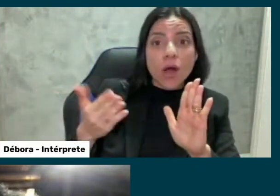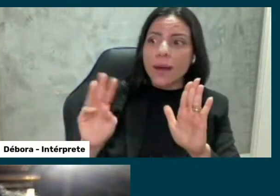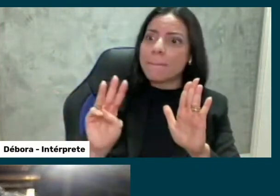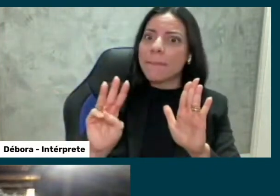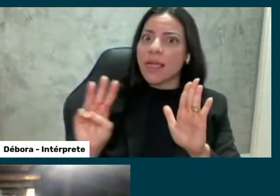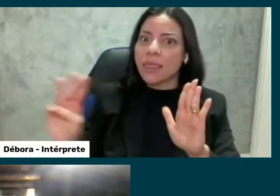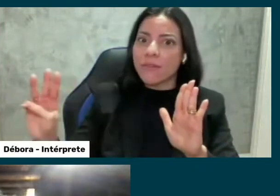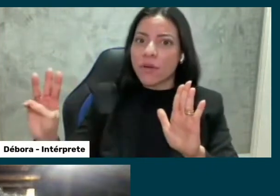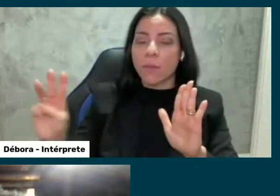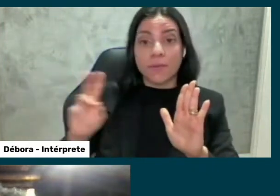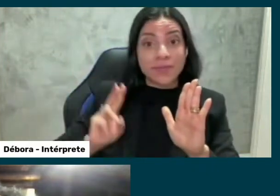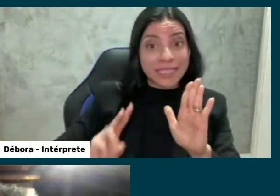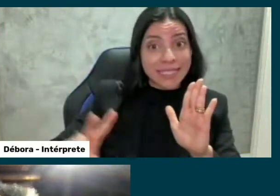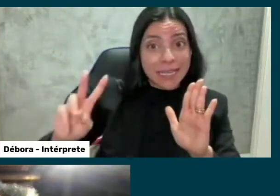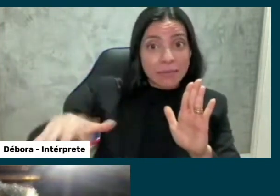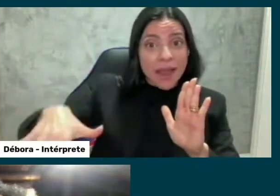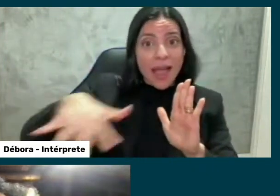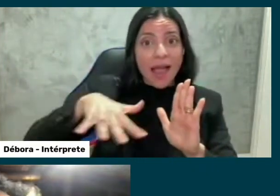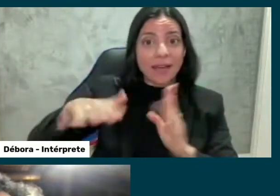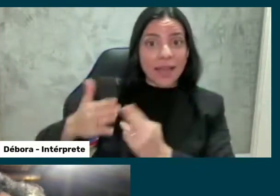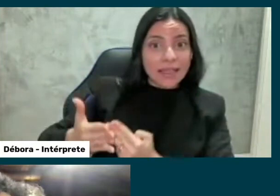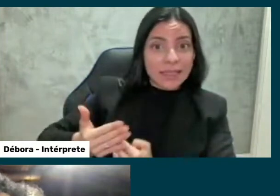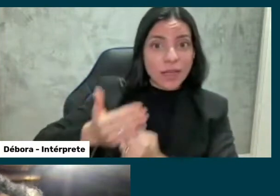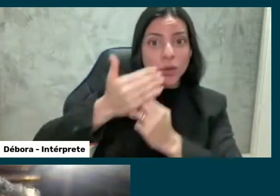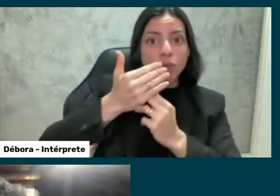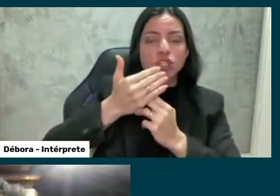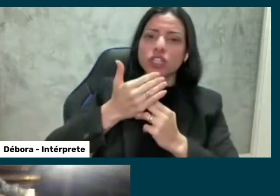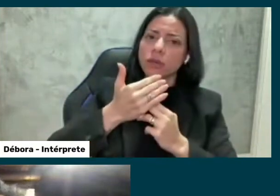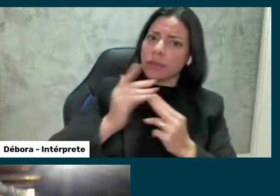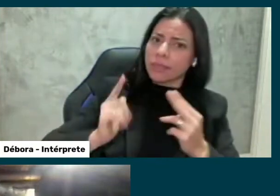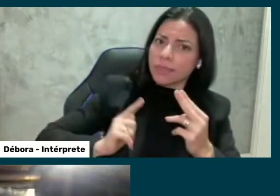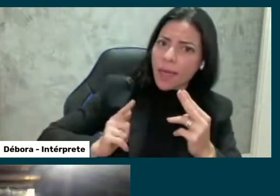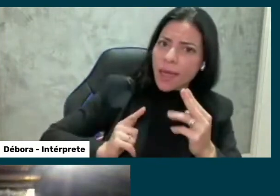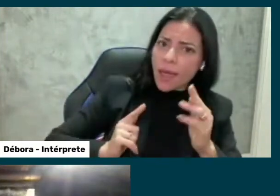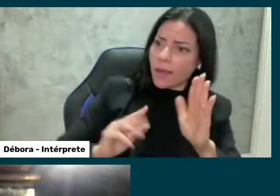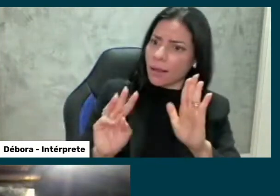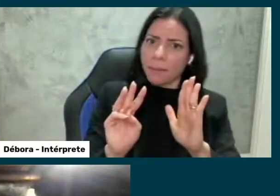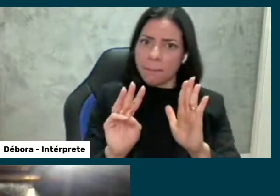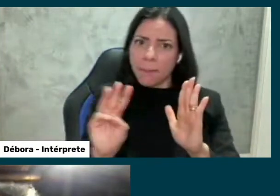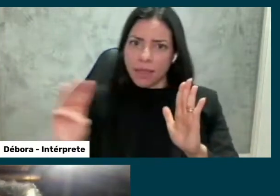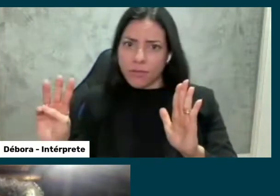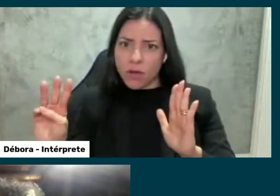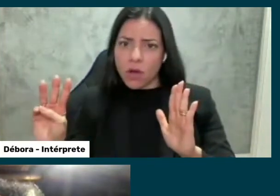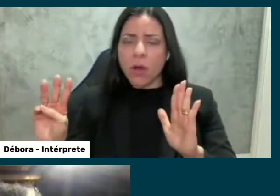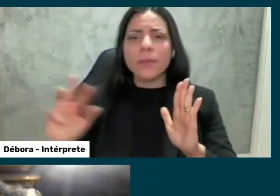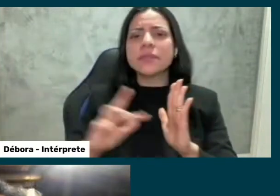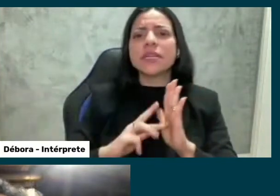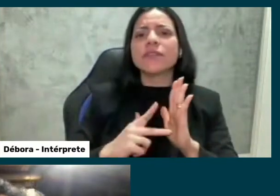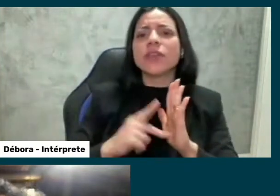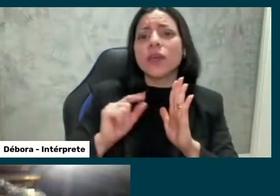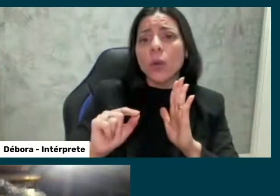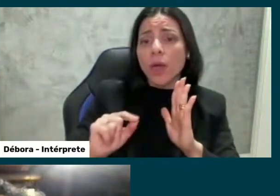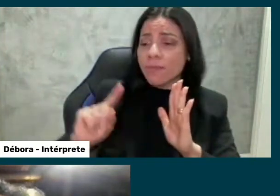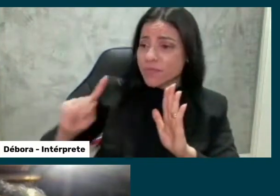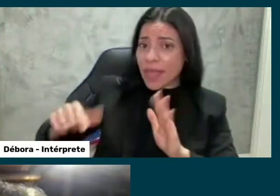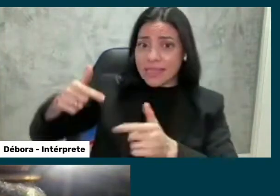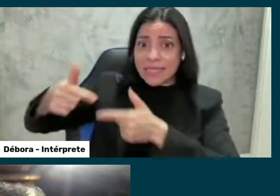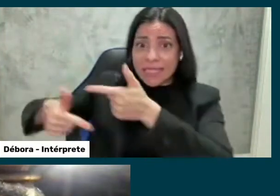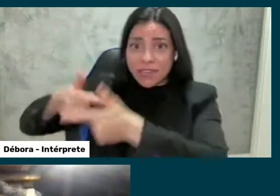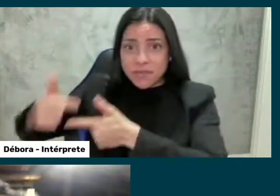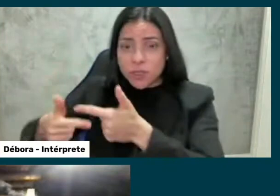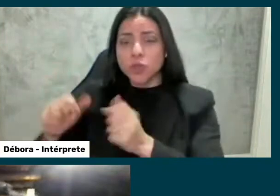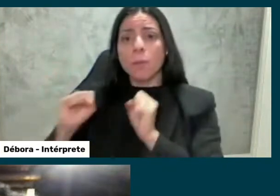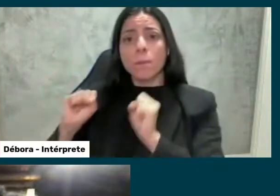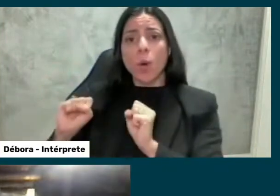dentro da área de tecnologia a gente ocorre um movimento de plataforma, que é um movimento de um determinado serviço ser